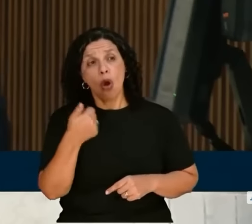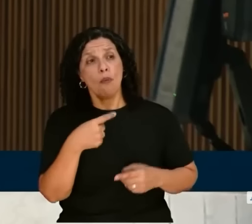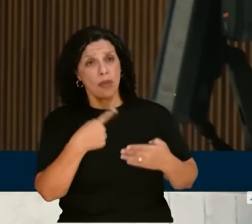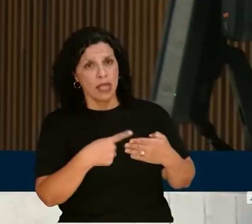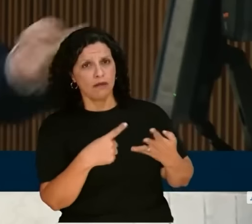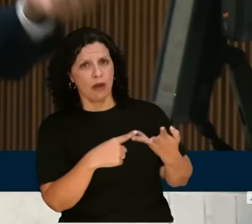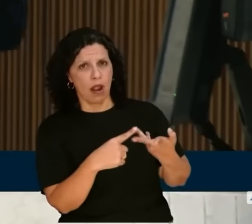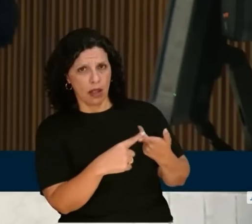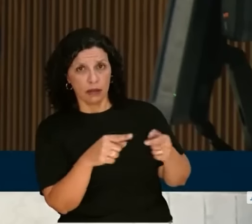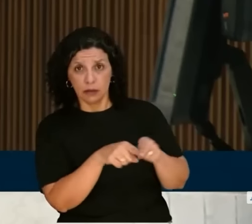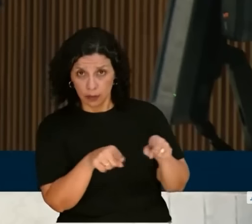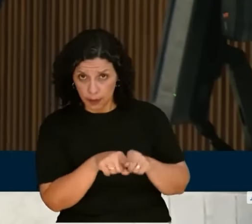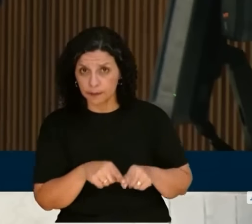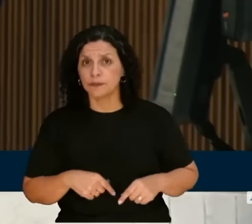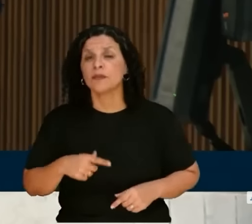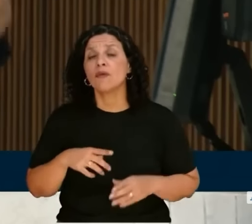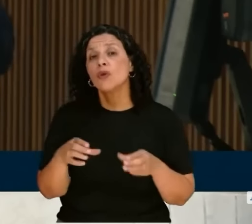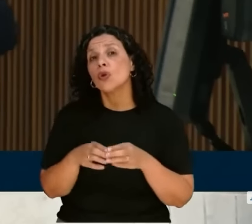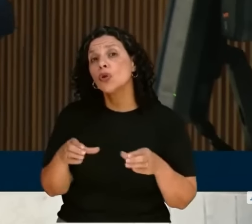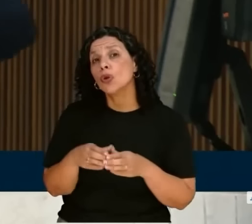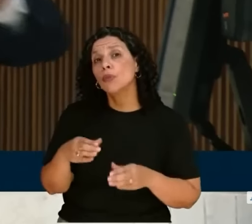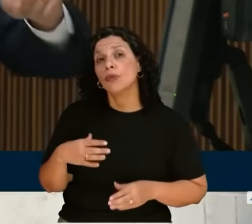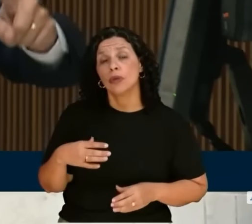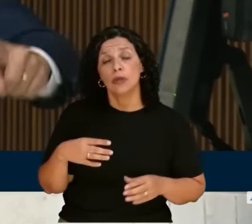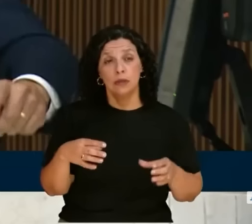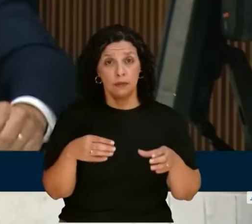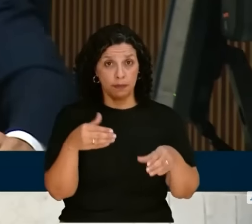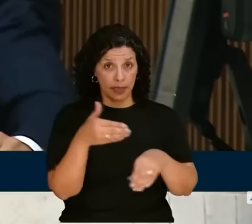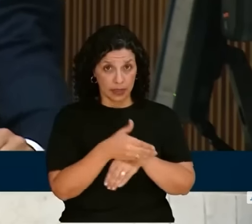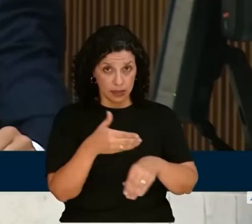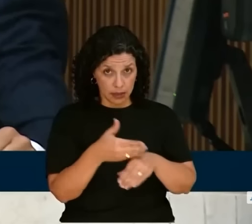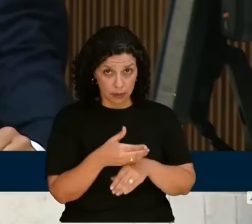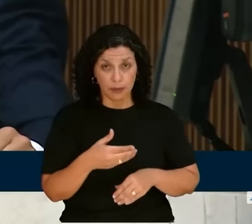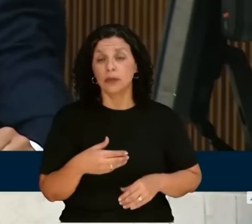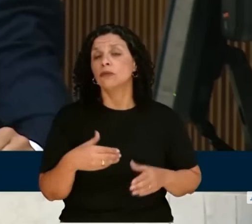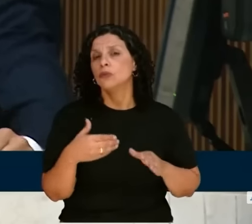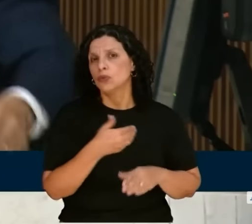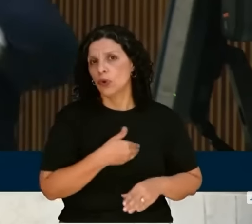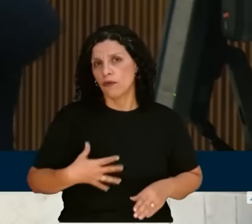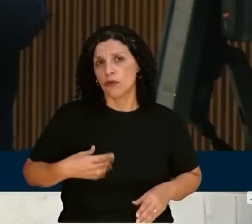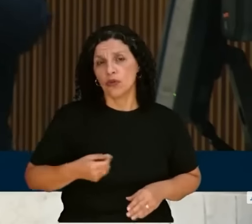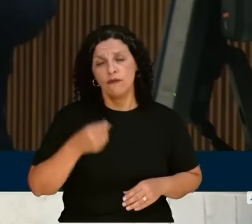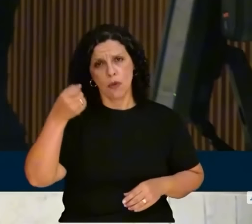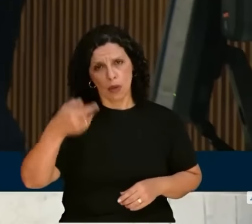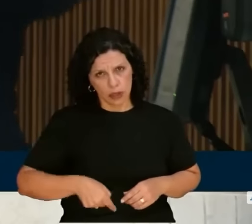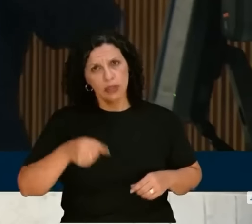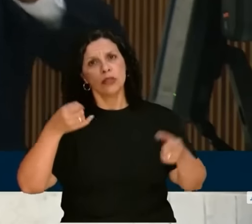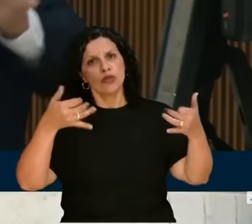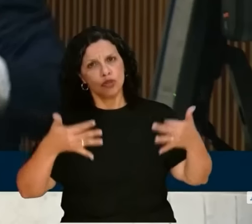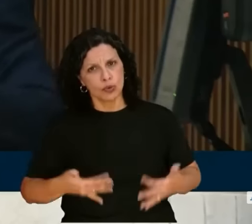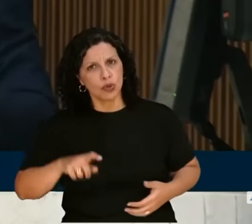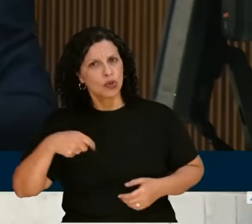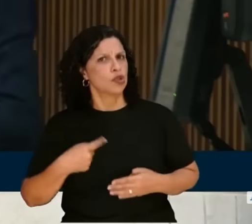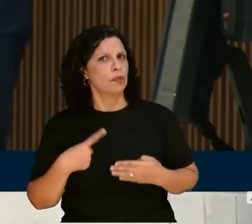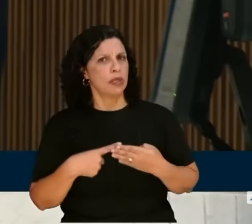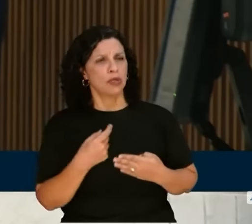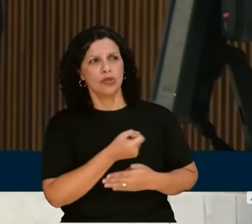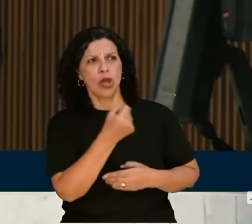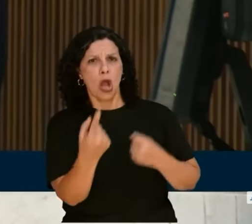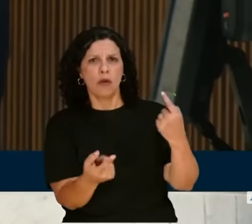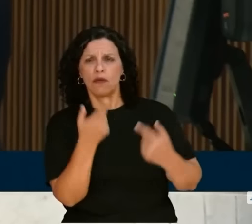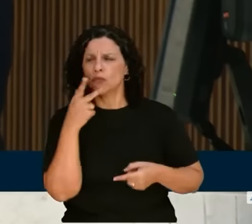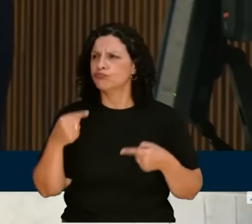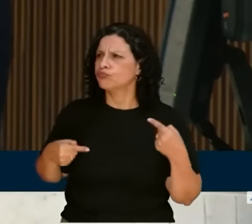pedágio. Teve aqui membros do governo Ratinho falando como ia ser o pedágio. E estava aqui alguns aqui, e a